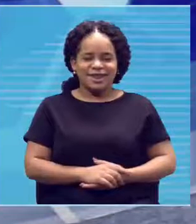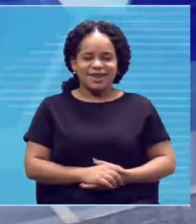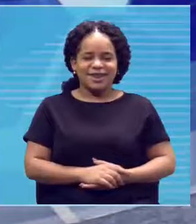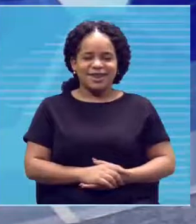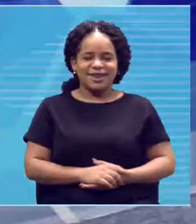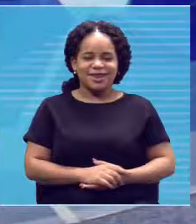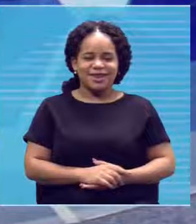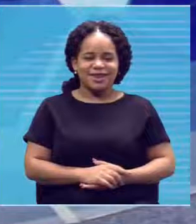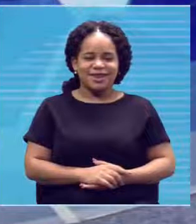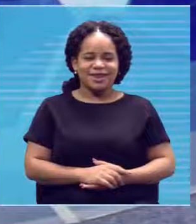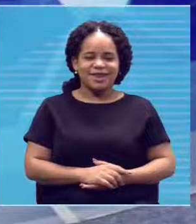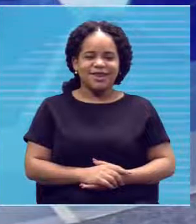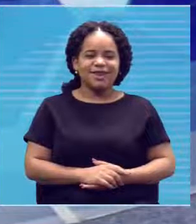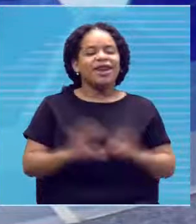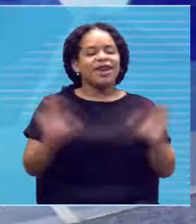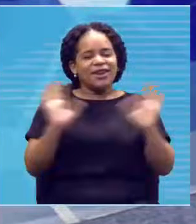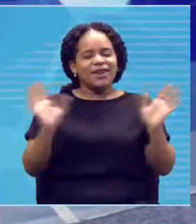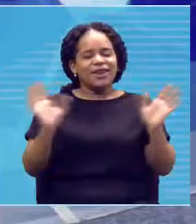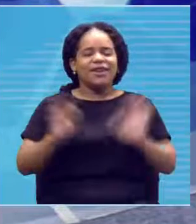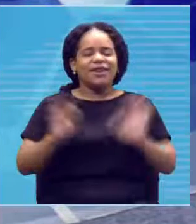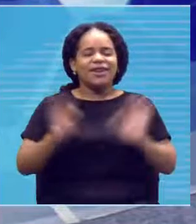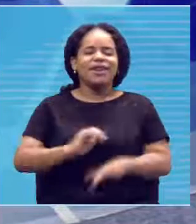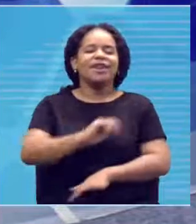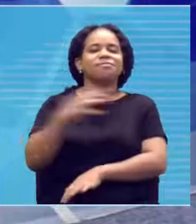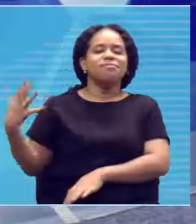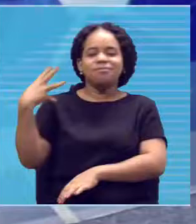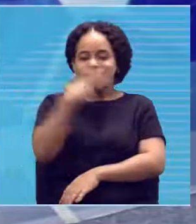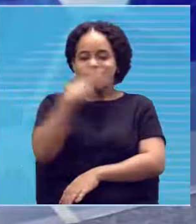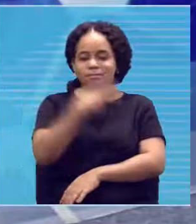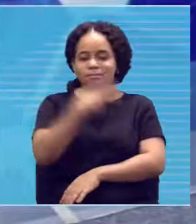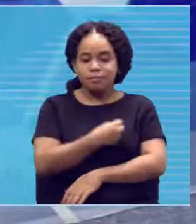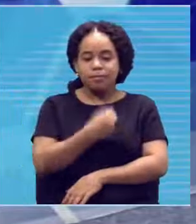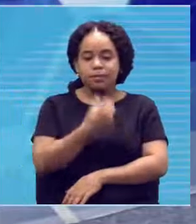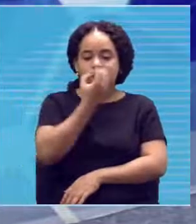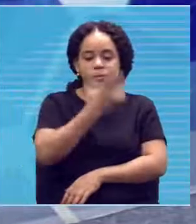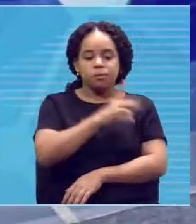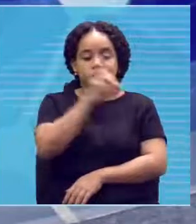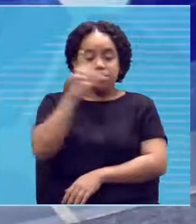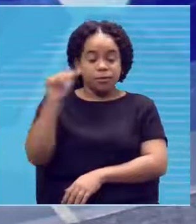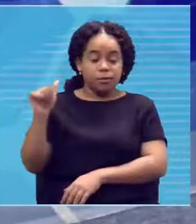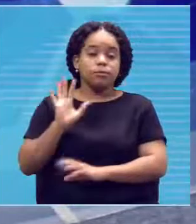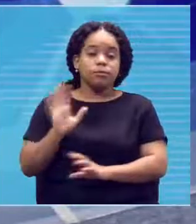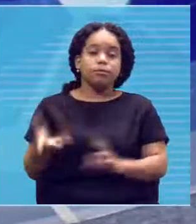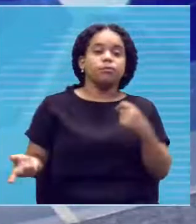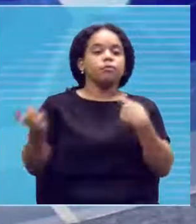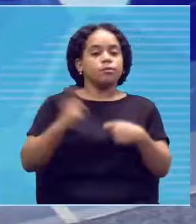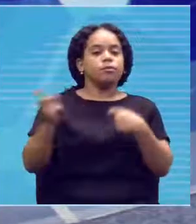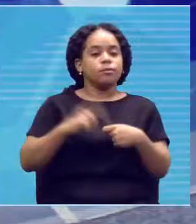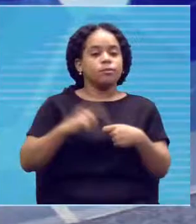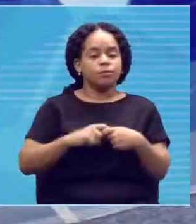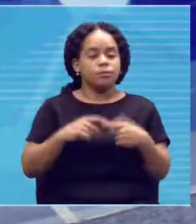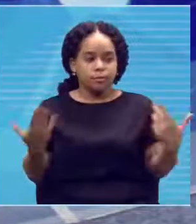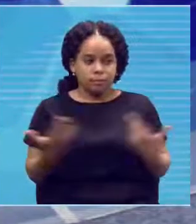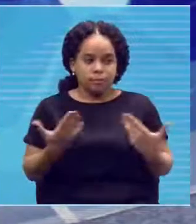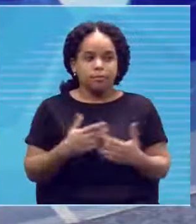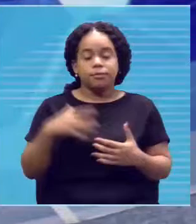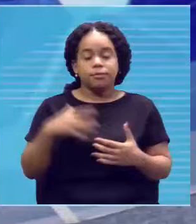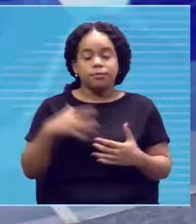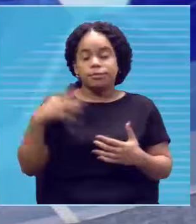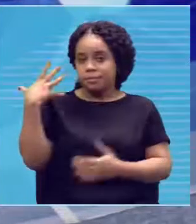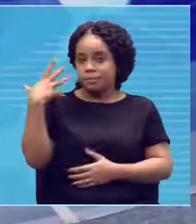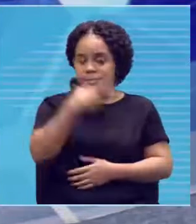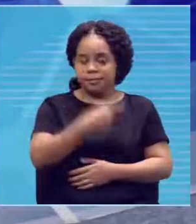e o galerinha linda bom dia bom dia bom dia estamos de volta hein olha só que